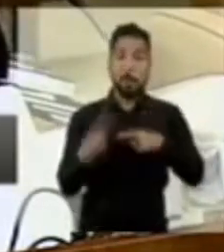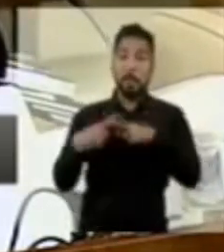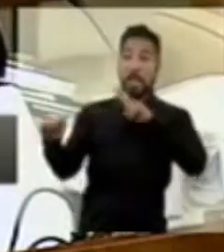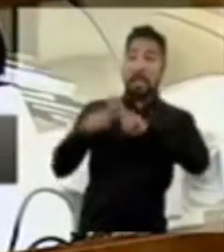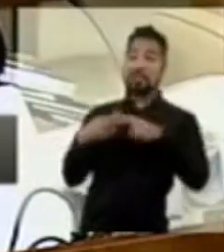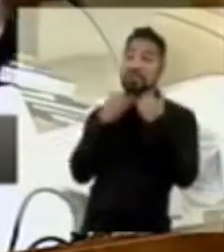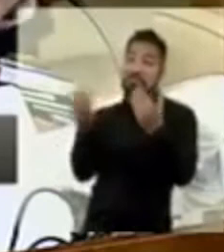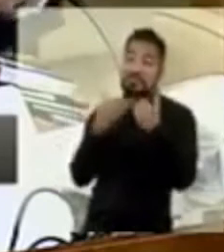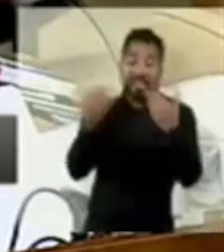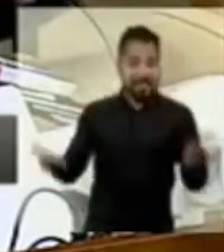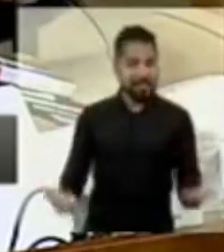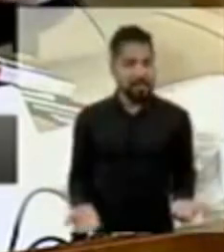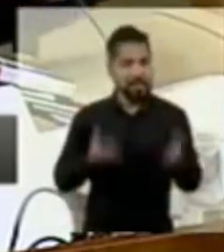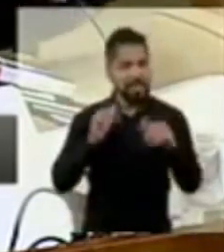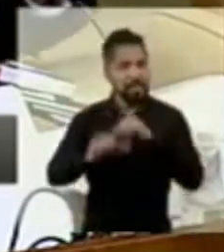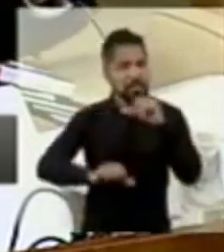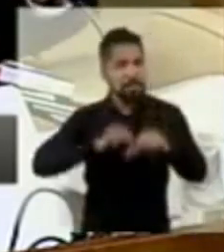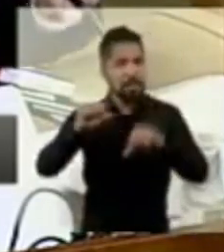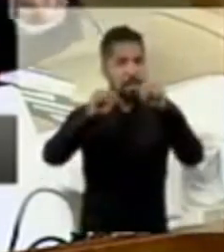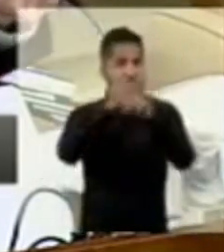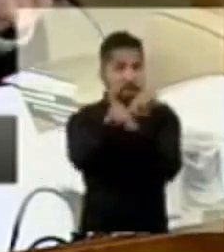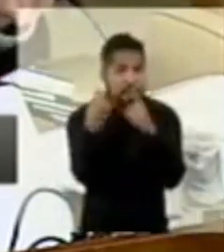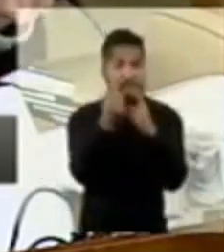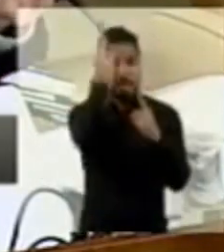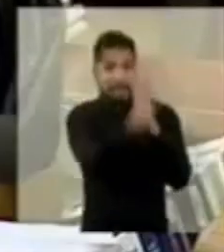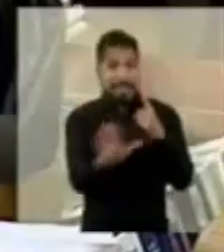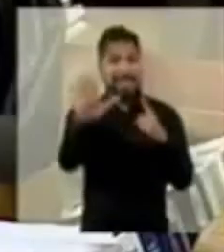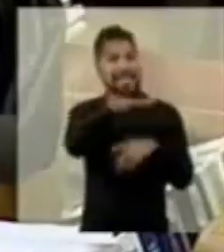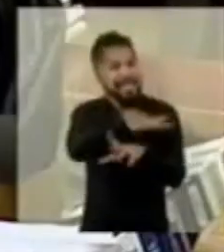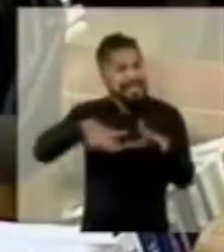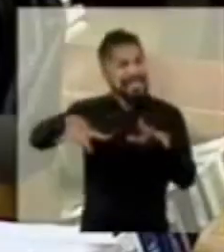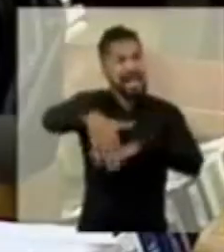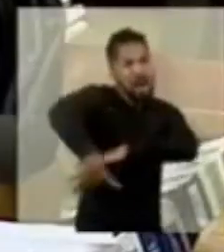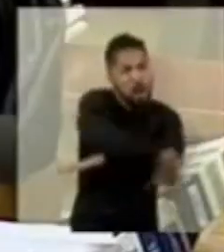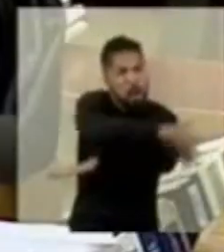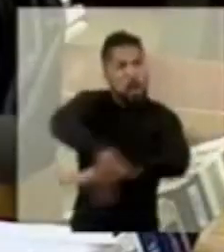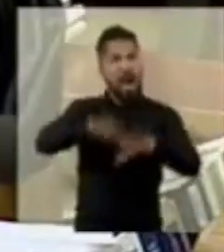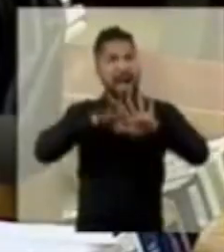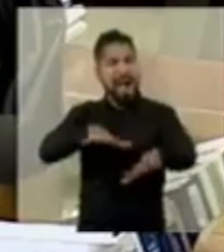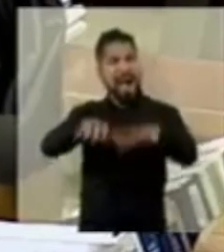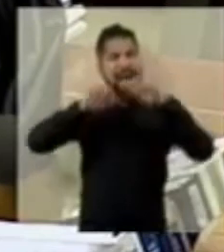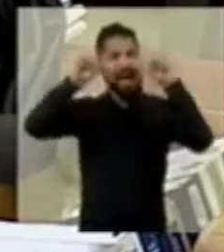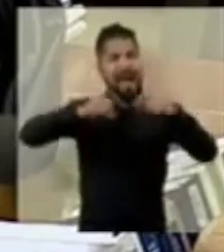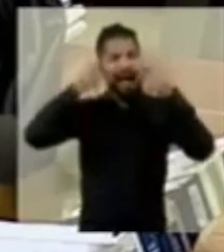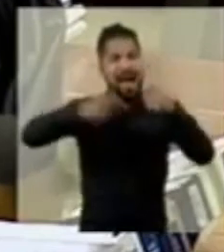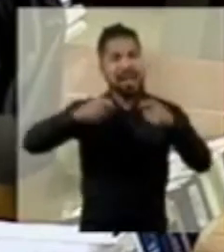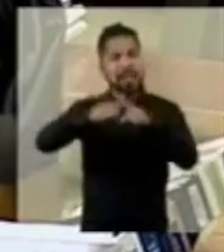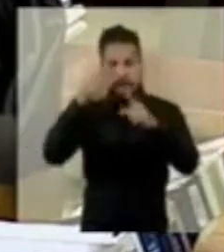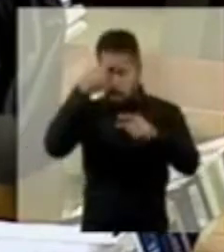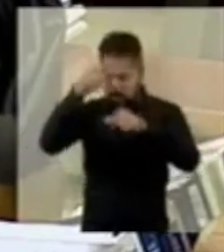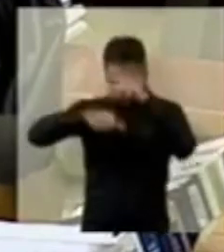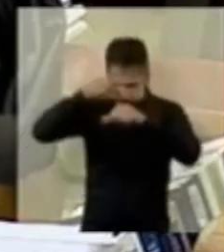das mudanças apesar da sociedade brasileira mobilizada essas pessoas ainda não se deram conta